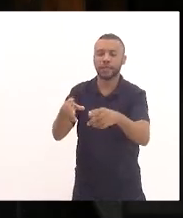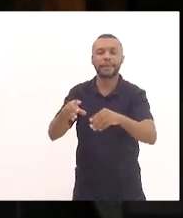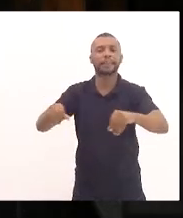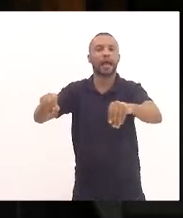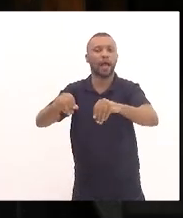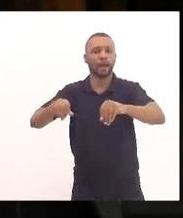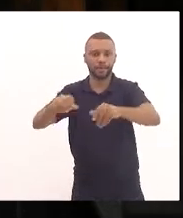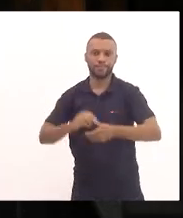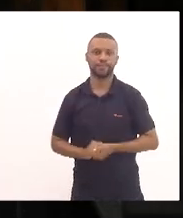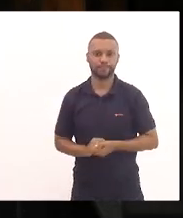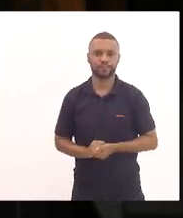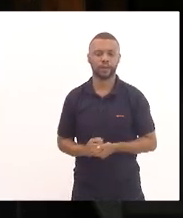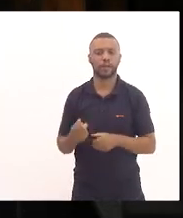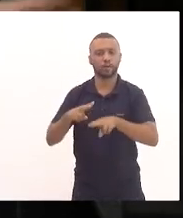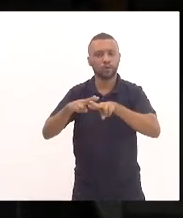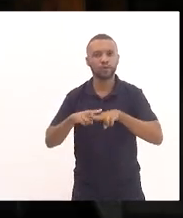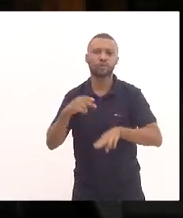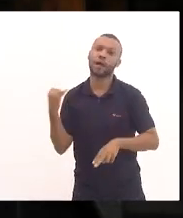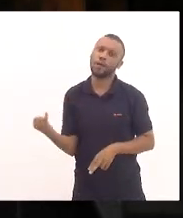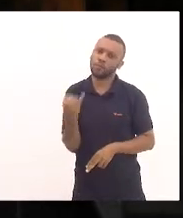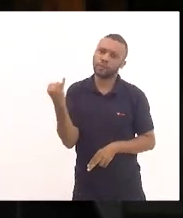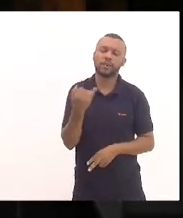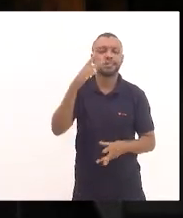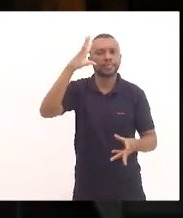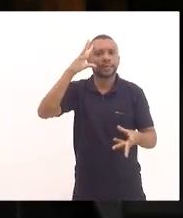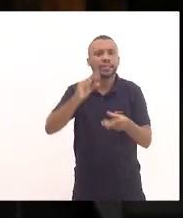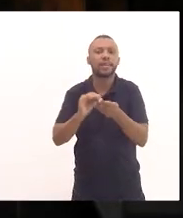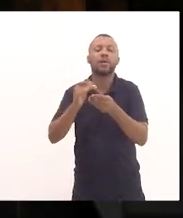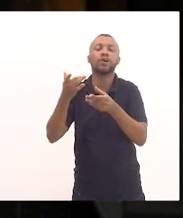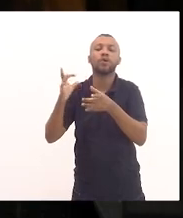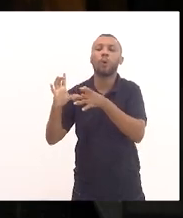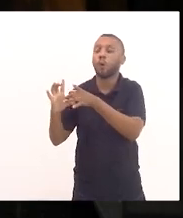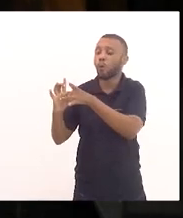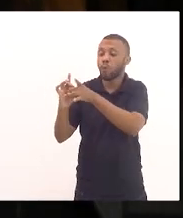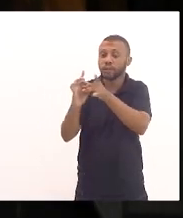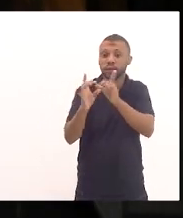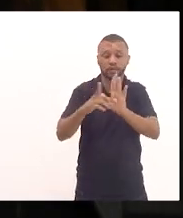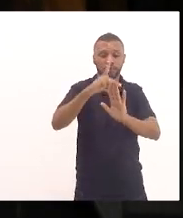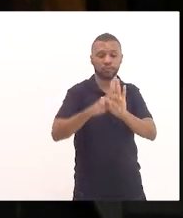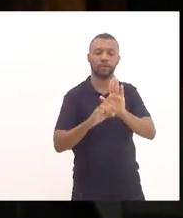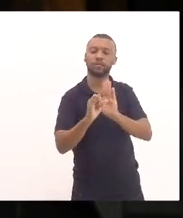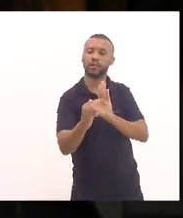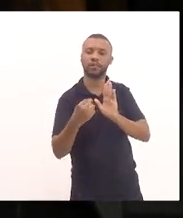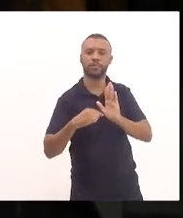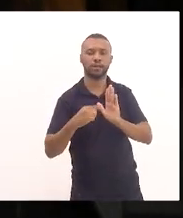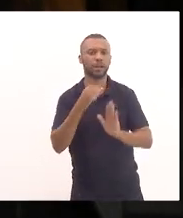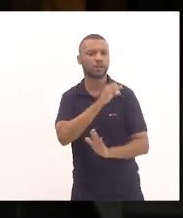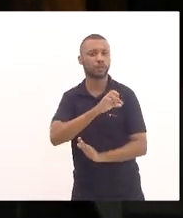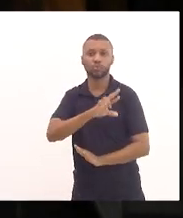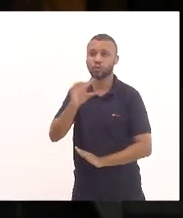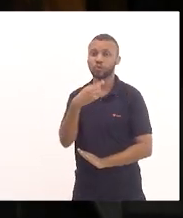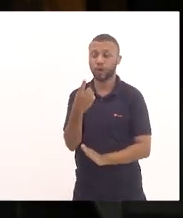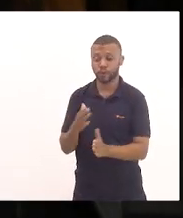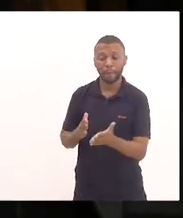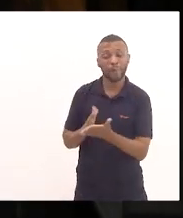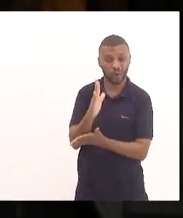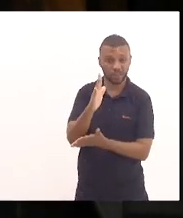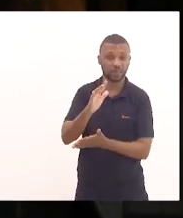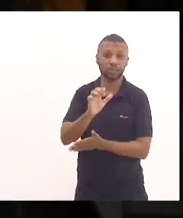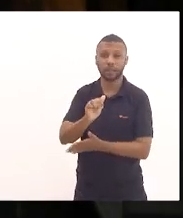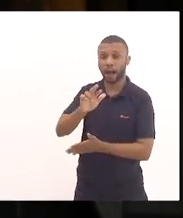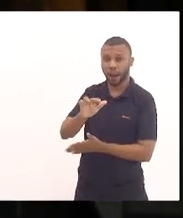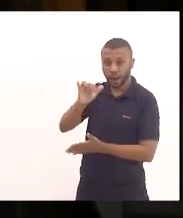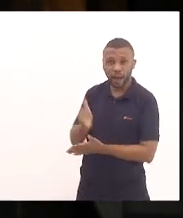isso, é muito importante entender o contexto desse projeto. Aqui no Rio de Janeiro, nós já tínhamos aprovado na Assembleia